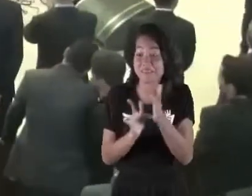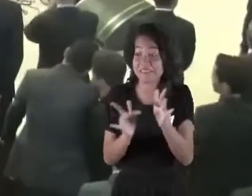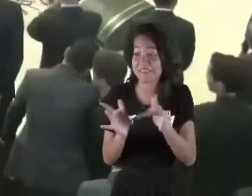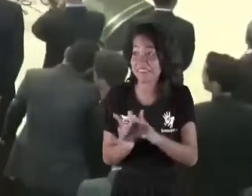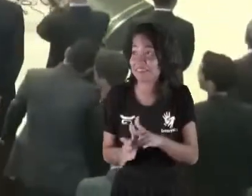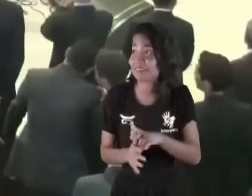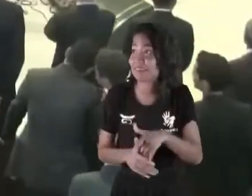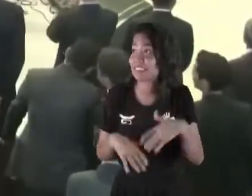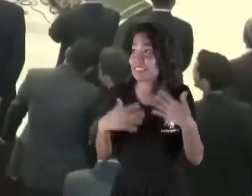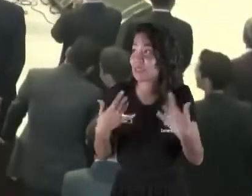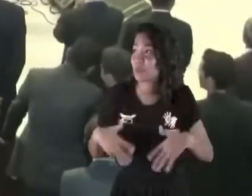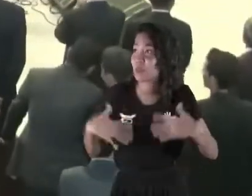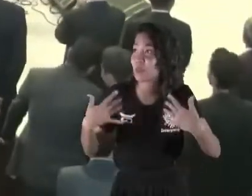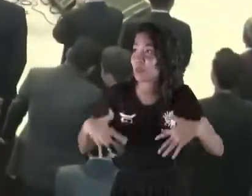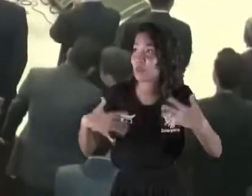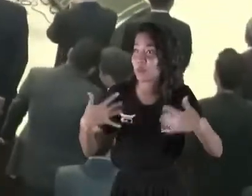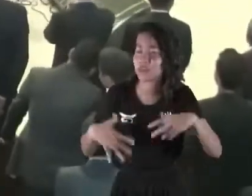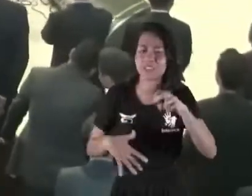Cadê a 57?